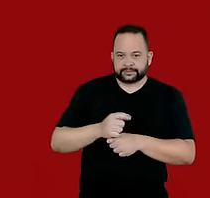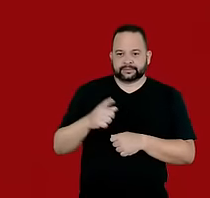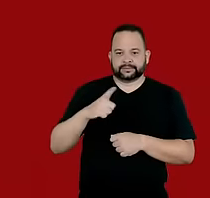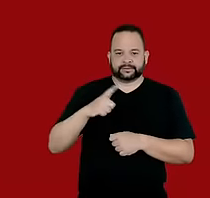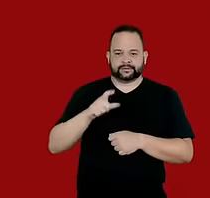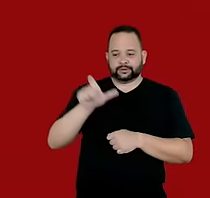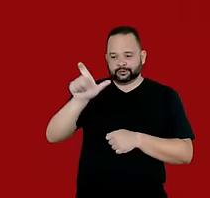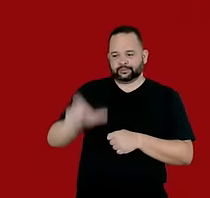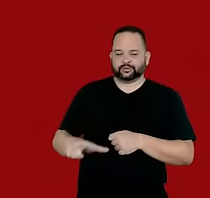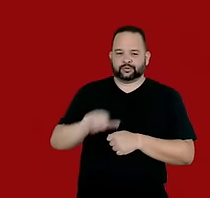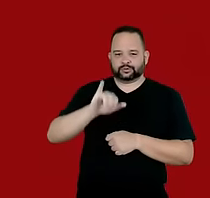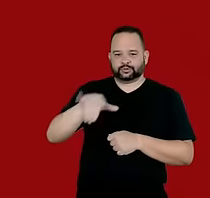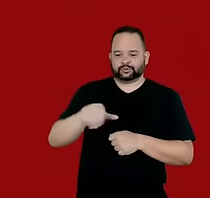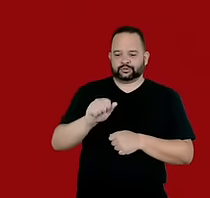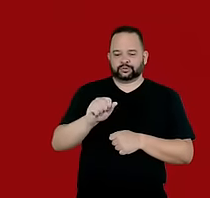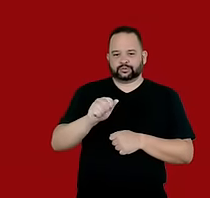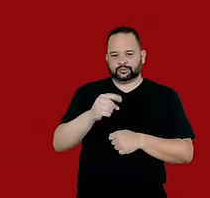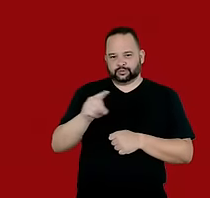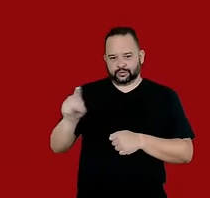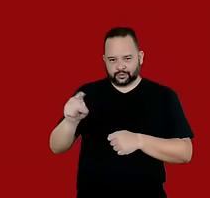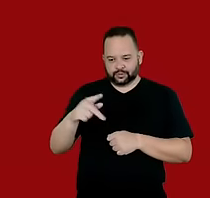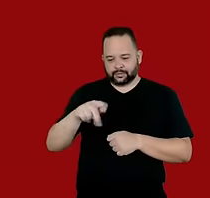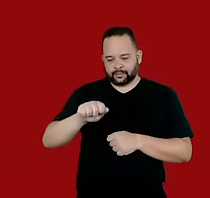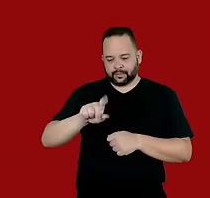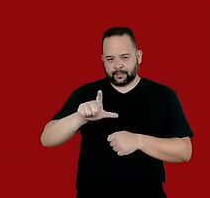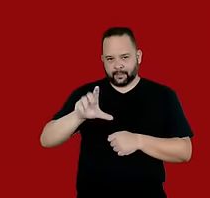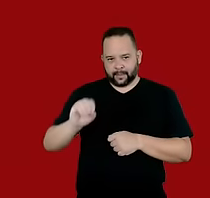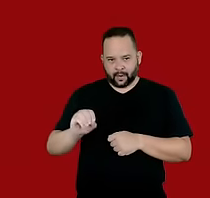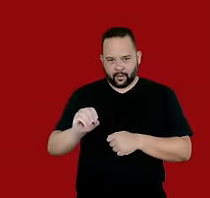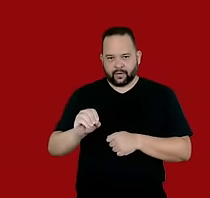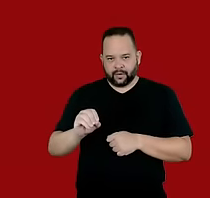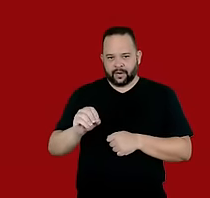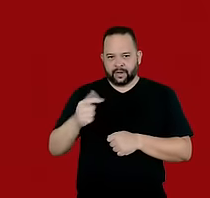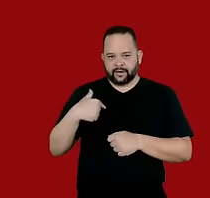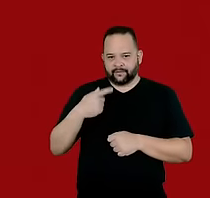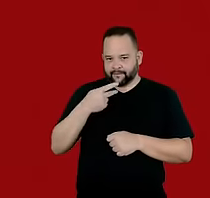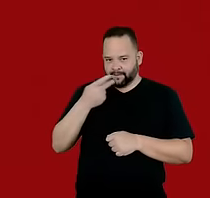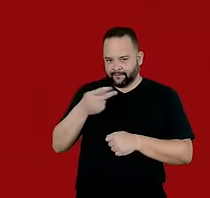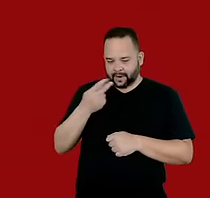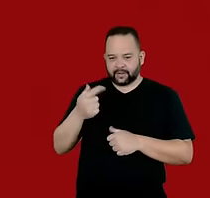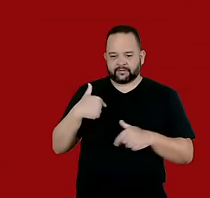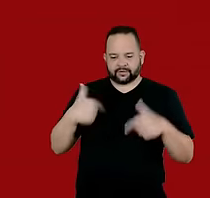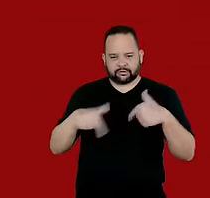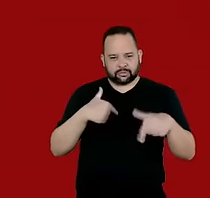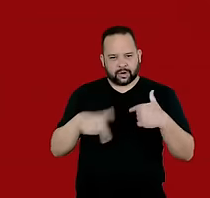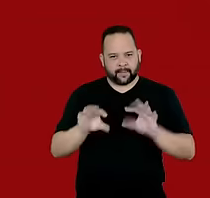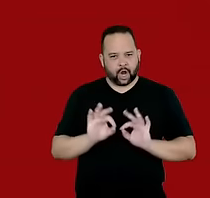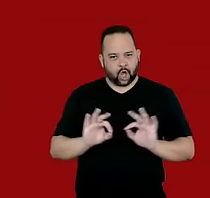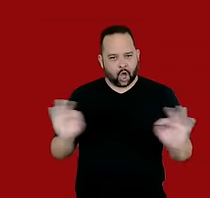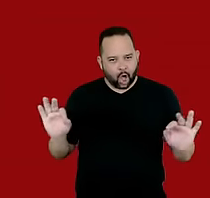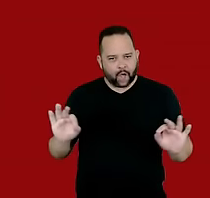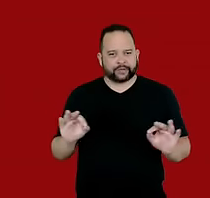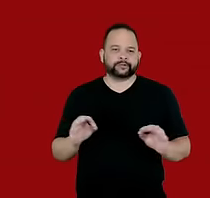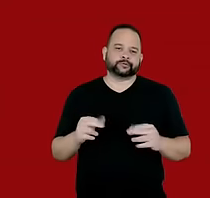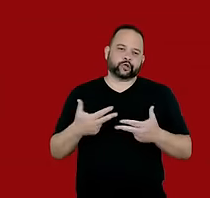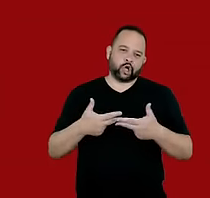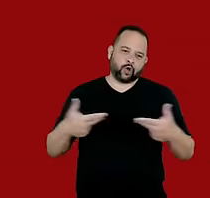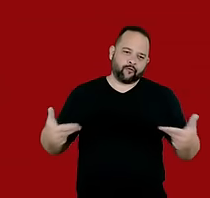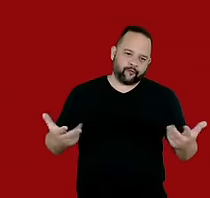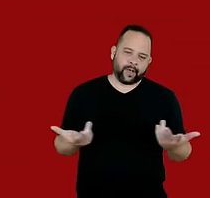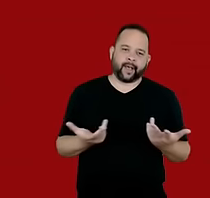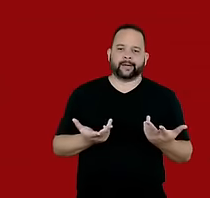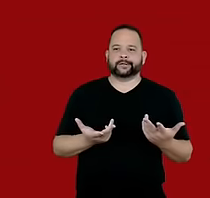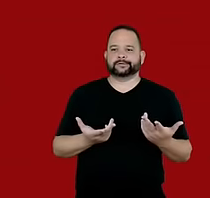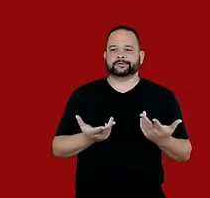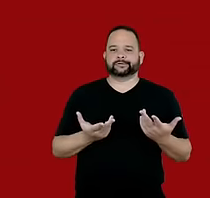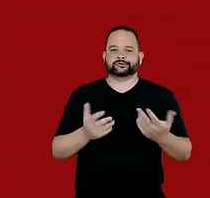não vou não vou roubar o discurso dele não tá fazendo um trabalho Espetacular na cvm o Marcos também com várias medidas eh de vamos dizer